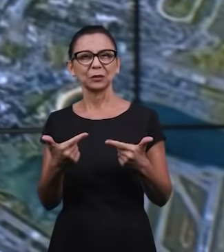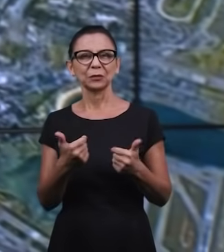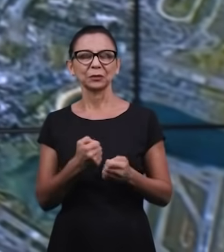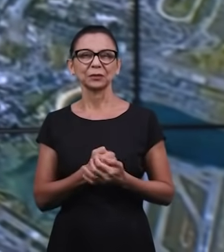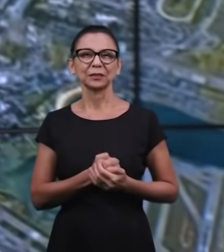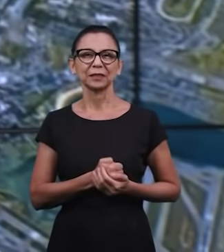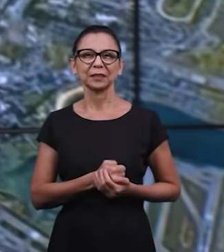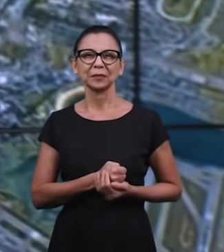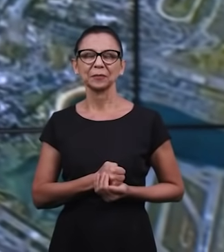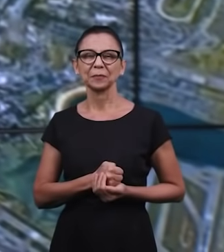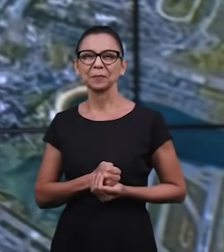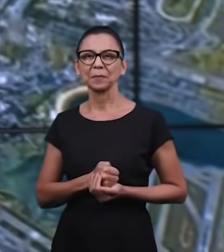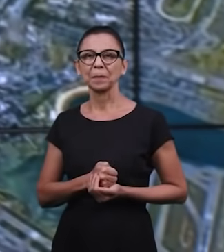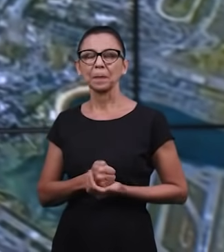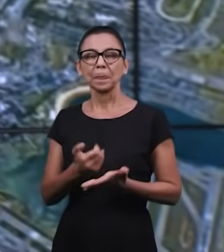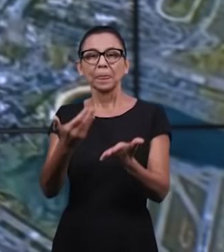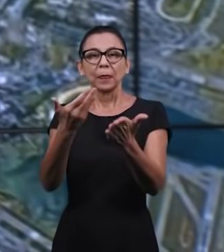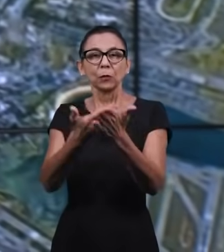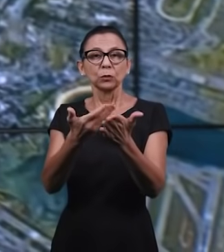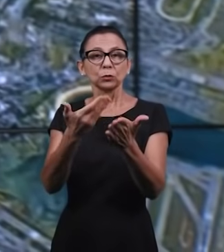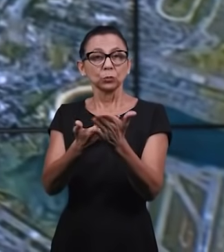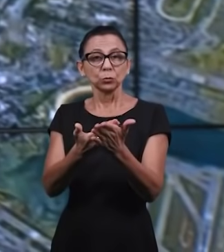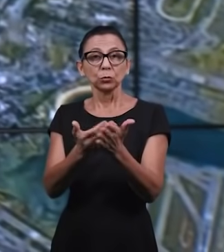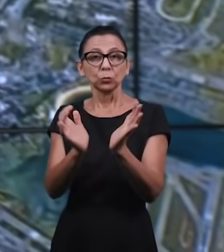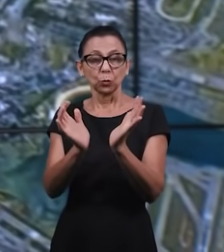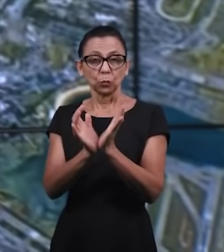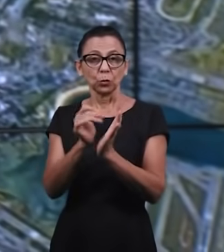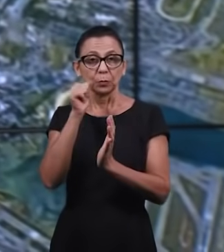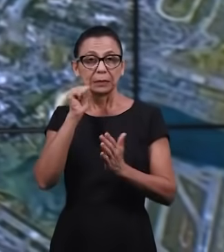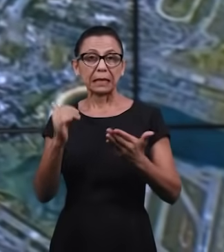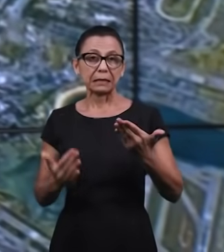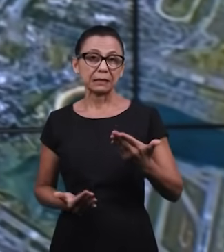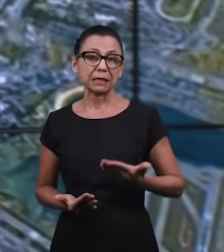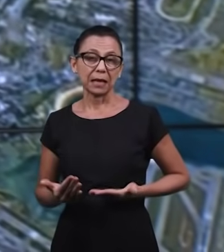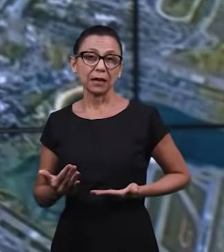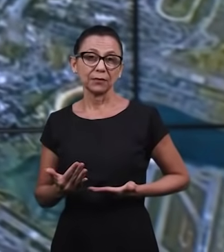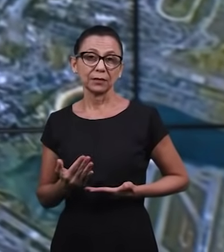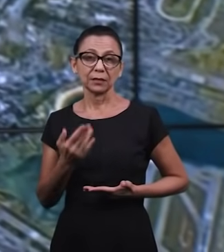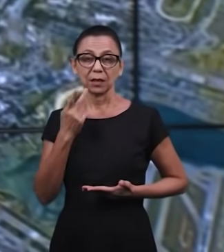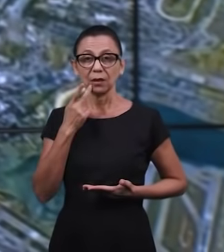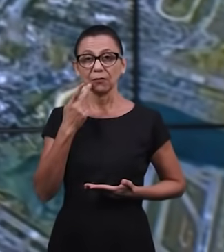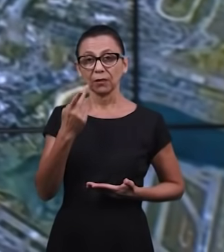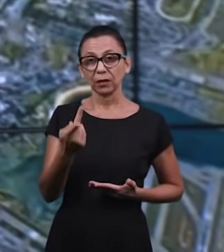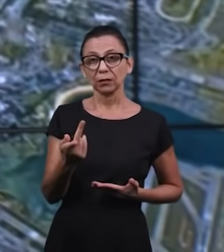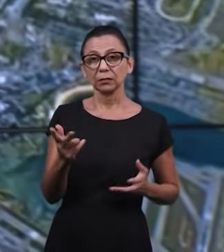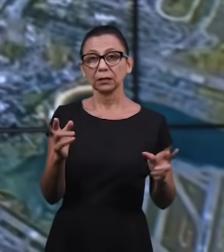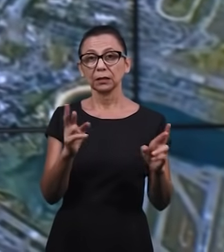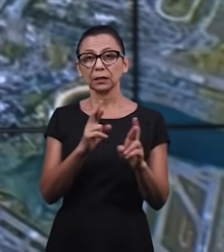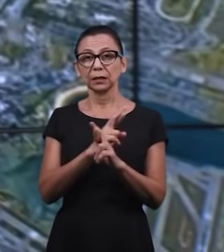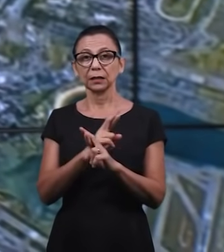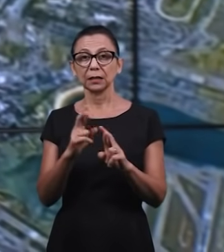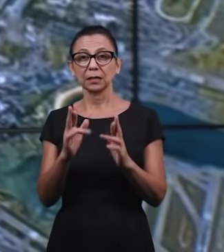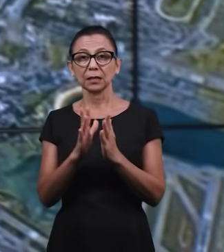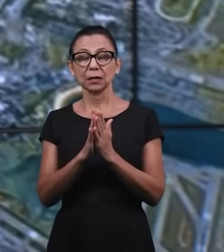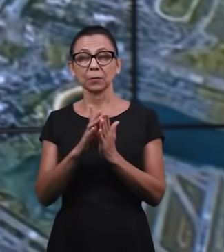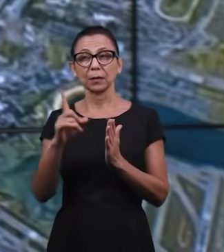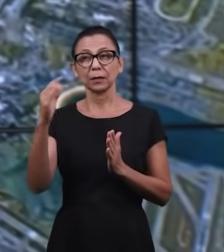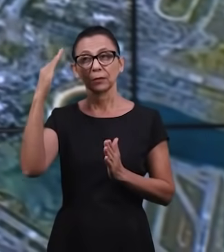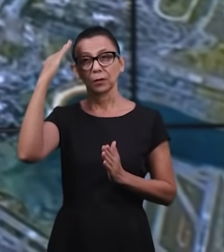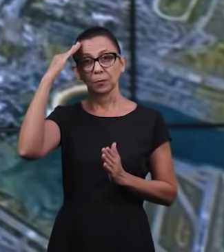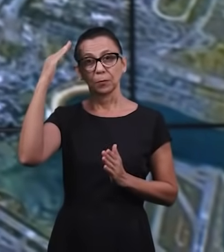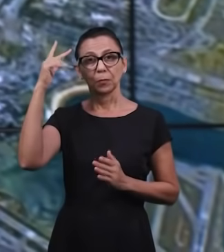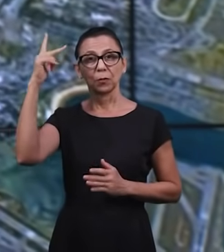no estudo feito pelas irmãs aquilo que a irmã citou com relação à palavra do Senhor no livro